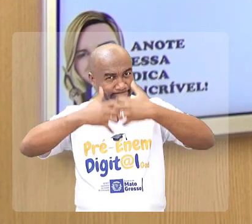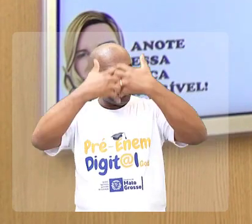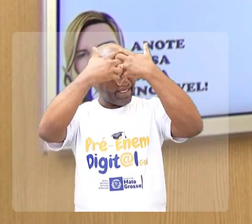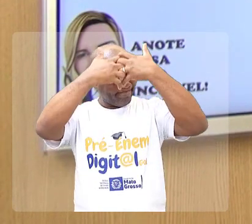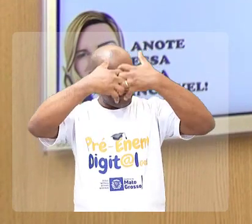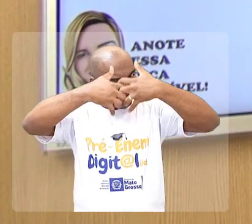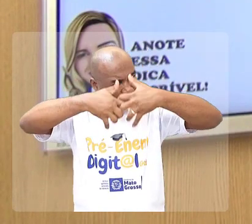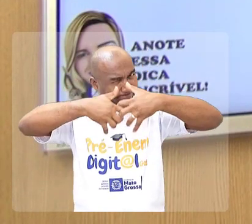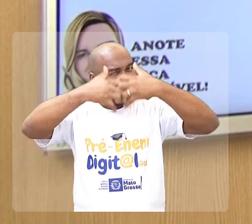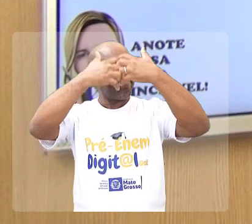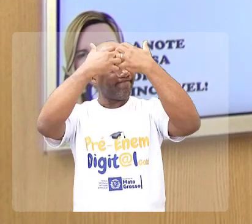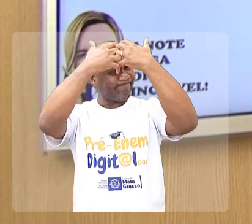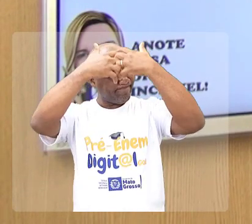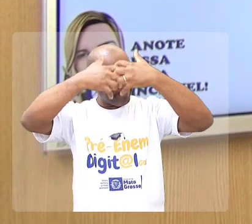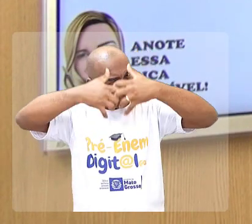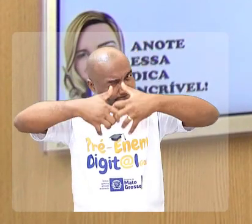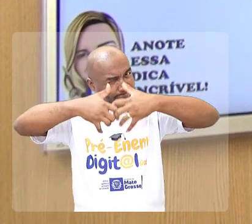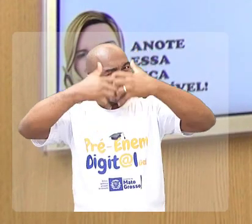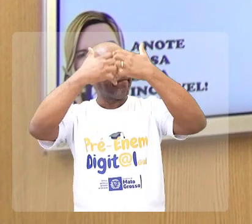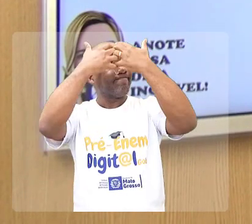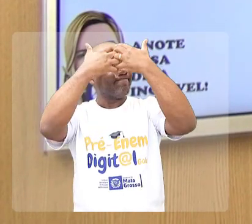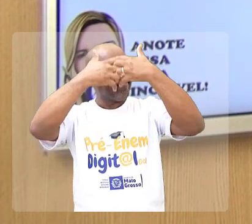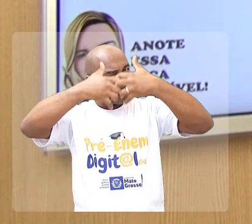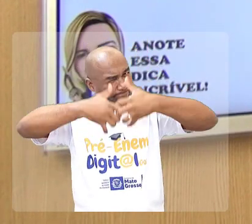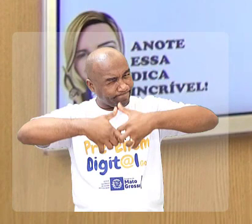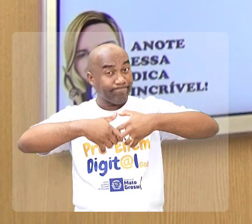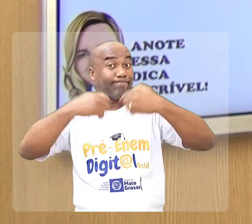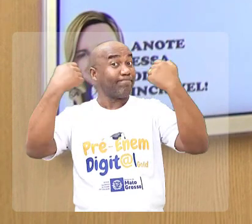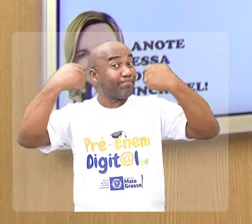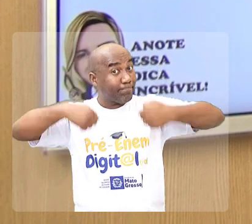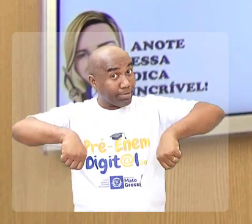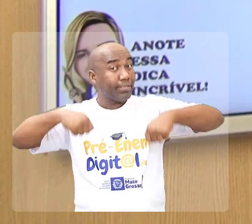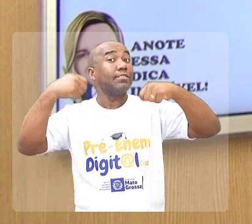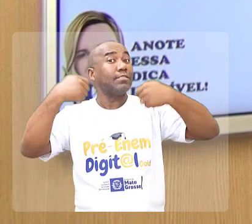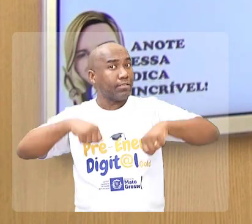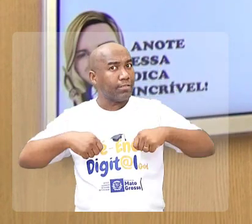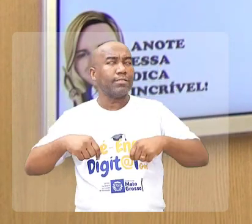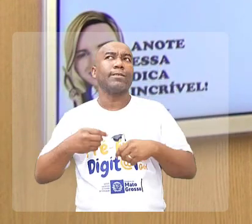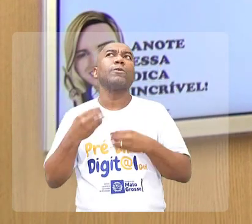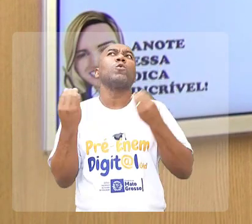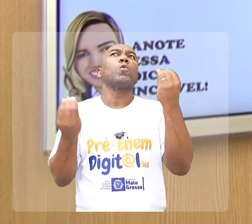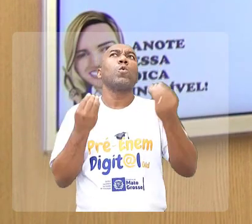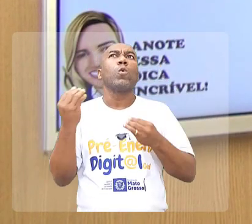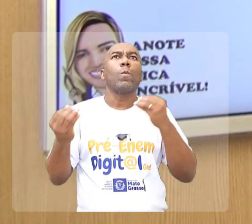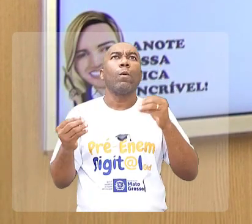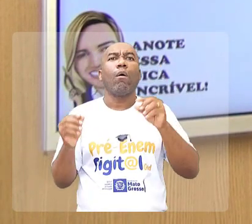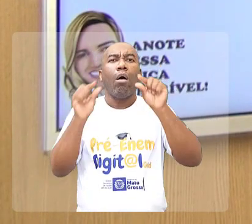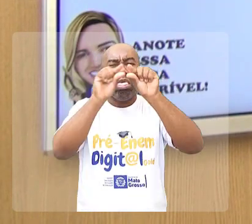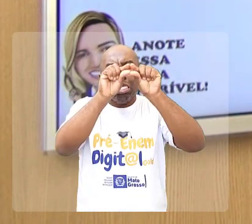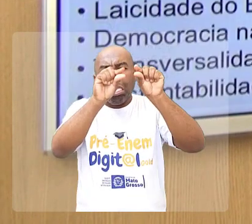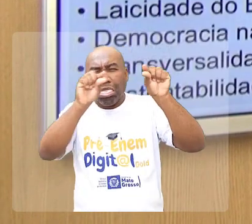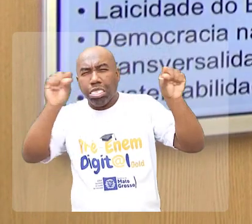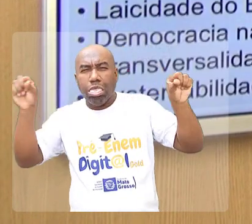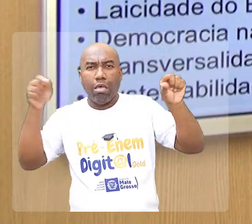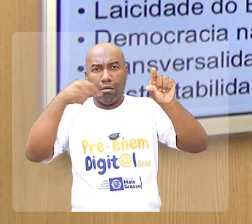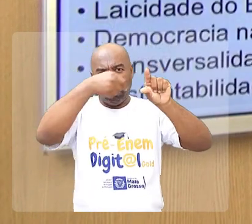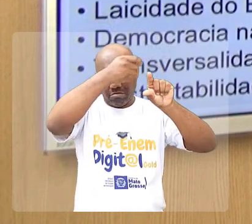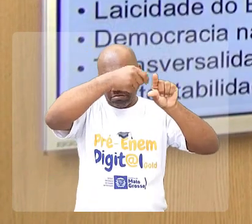você tem que ir bem em tudo. Eles não valem um mais e outro menos,